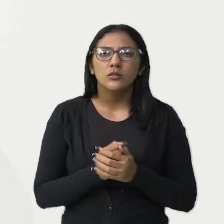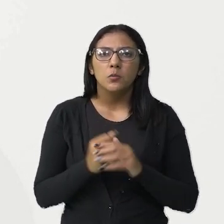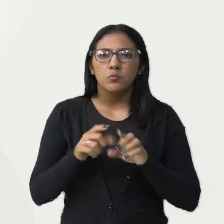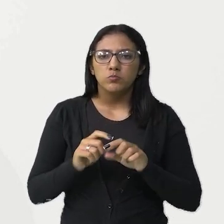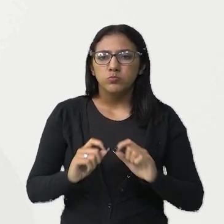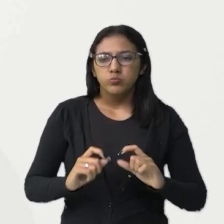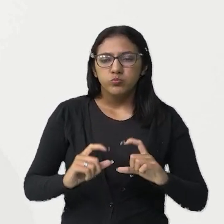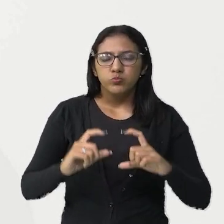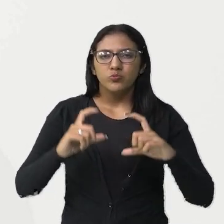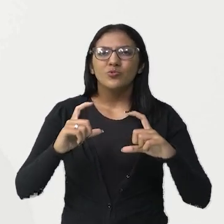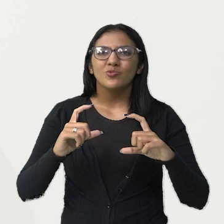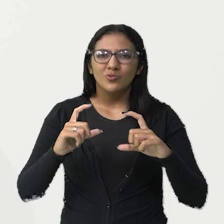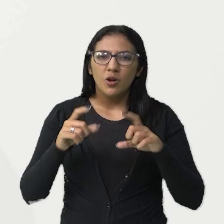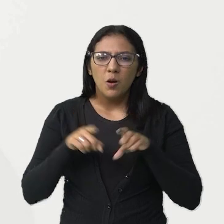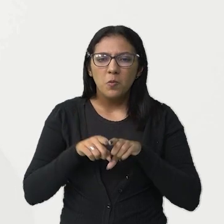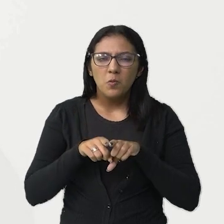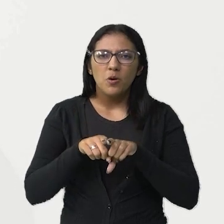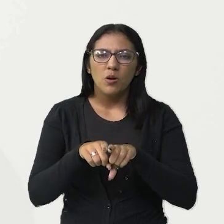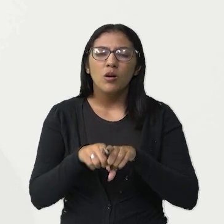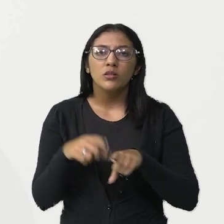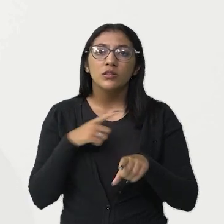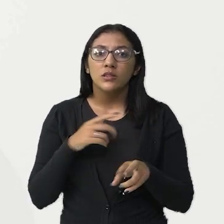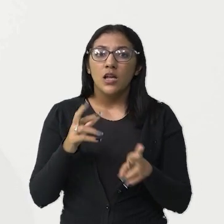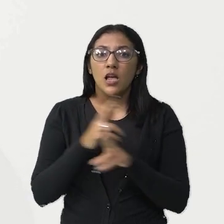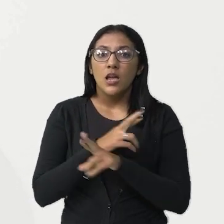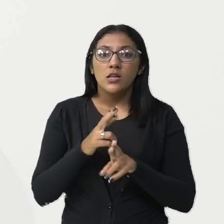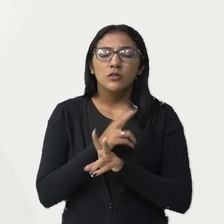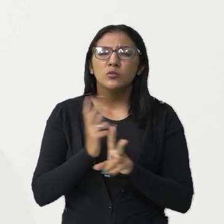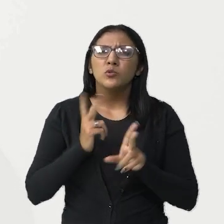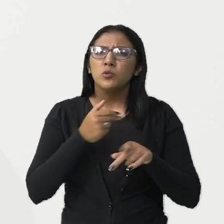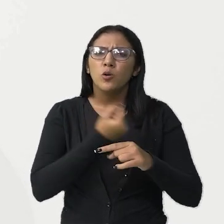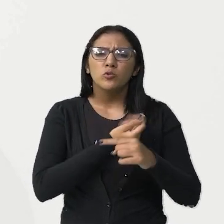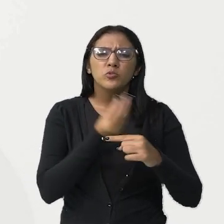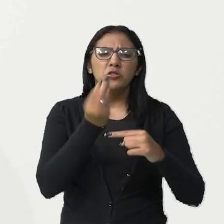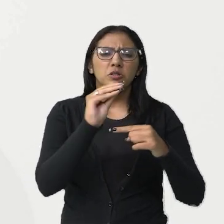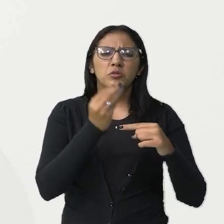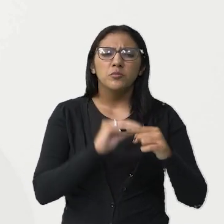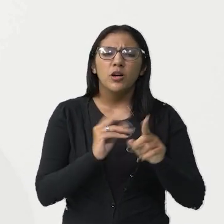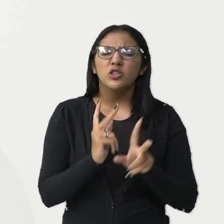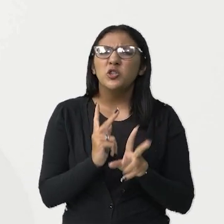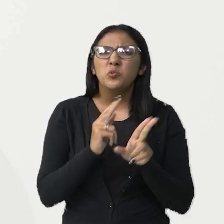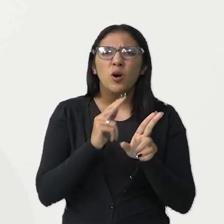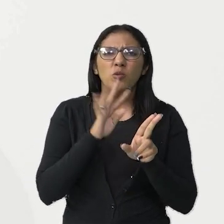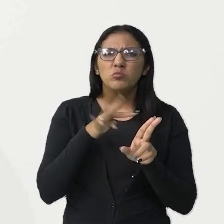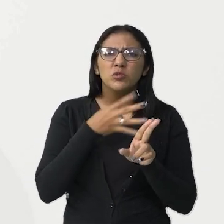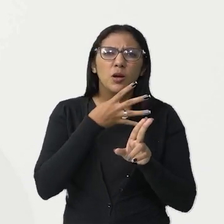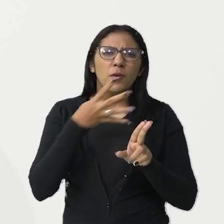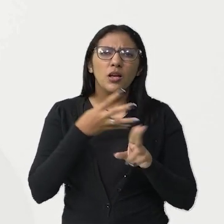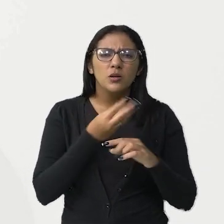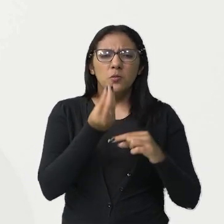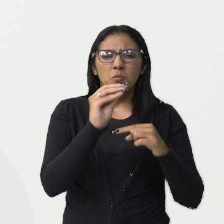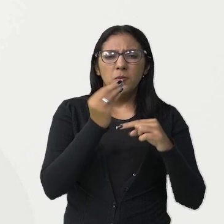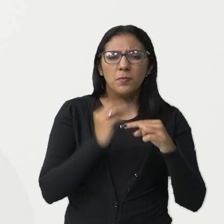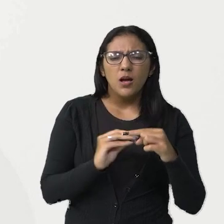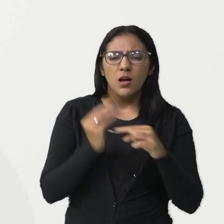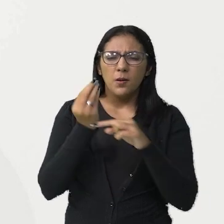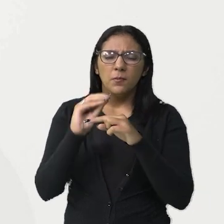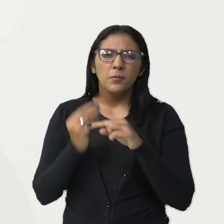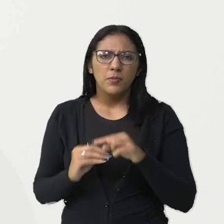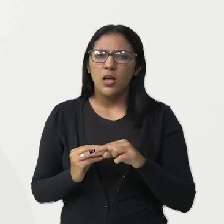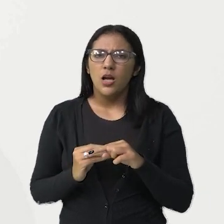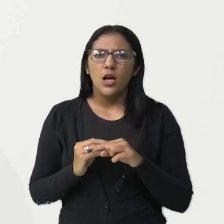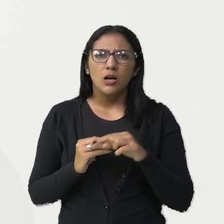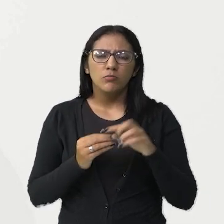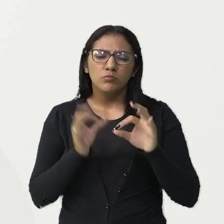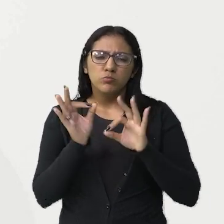diretamente proporcionais, a gente vai trabalhar com as razões do jeito que elas estão ali na tabela, tá? A gente nem mexe, tá? Faz cruzado ali, chega o